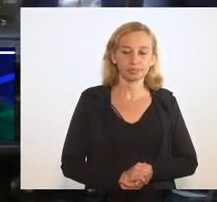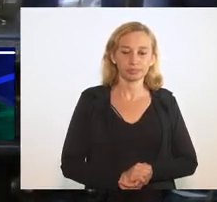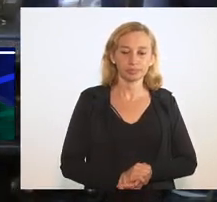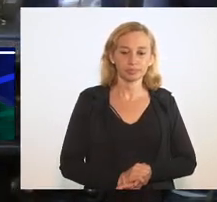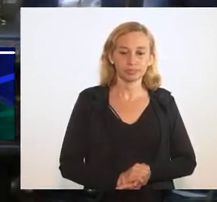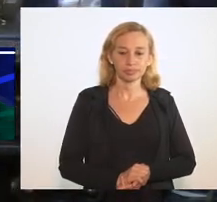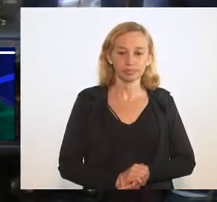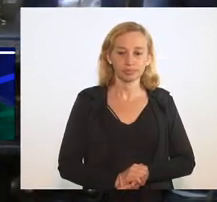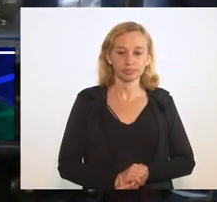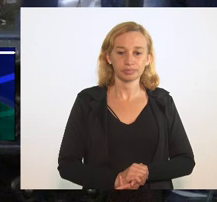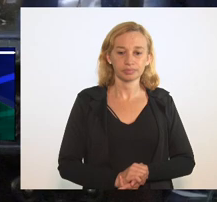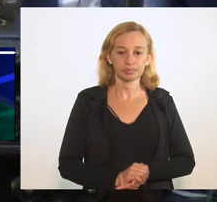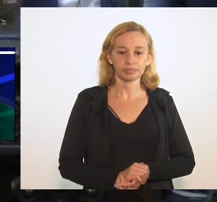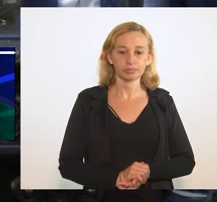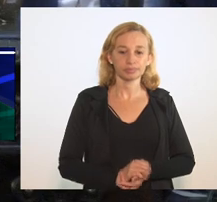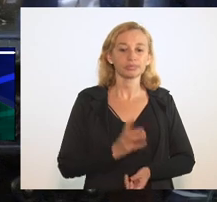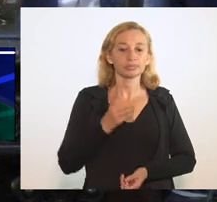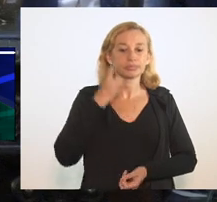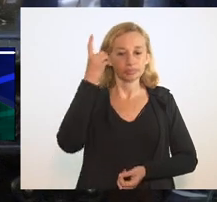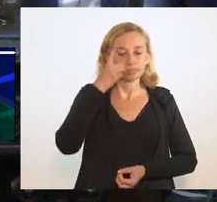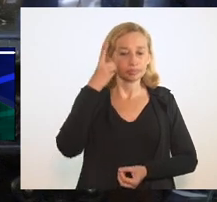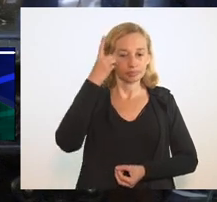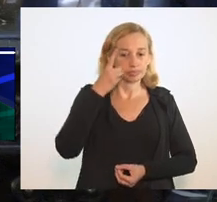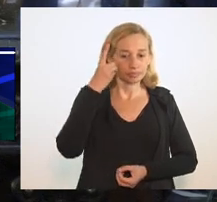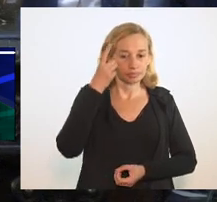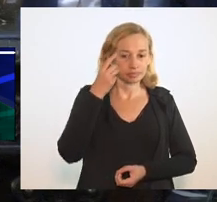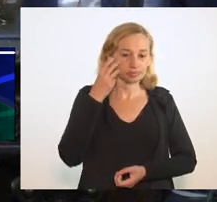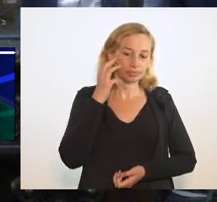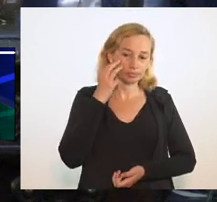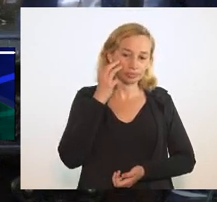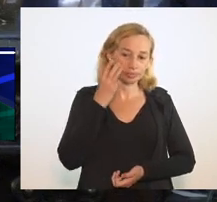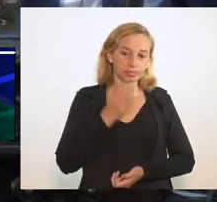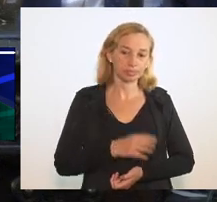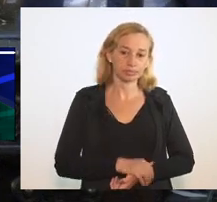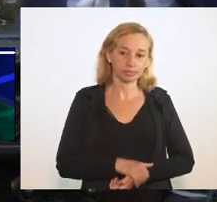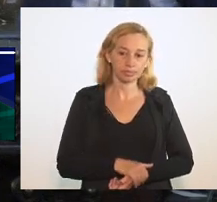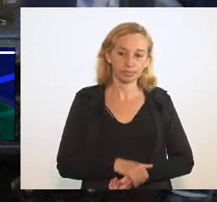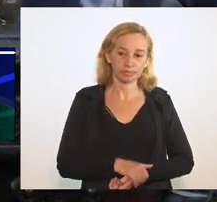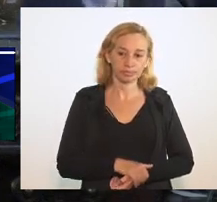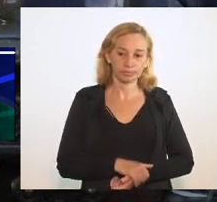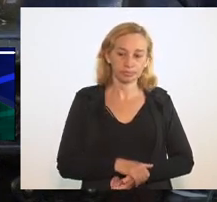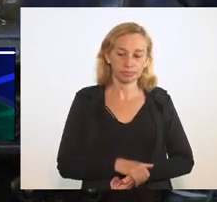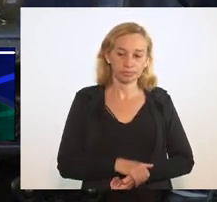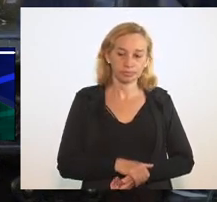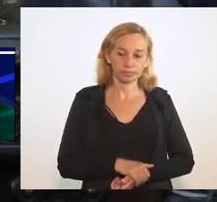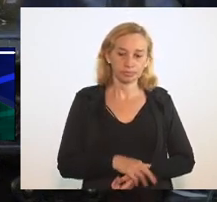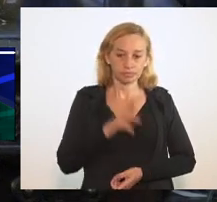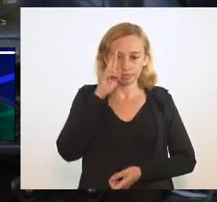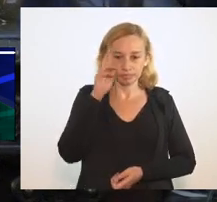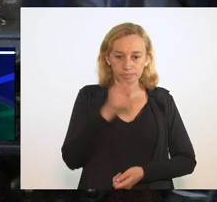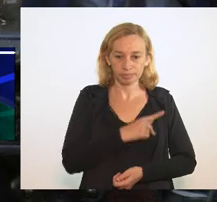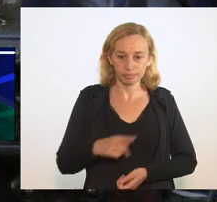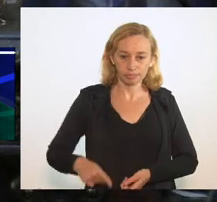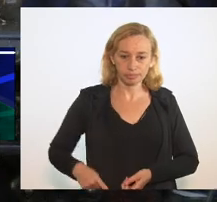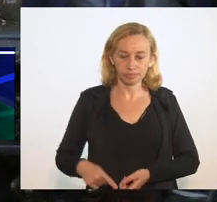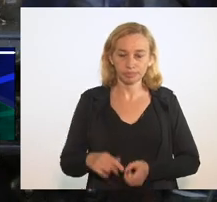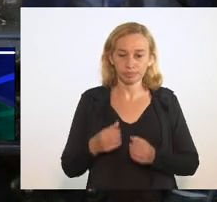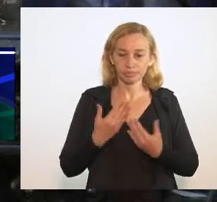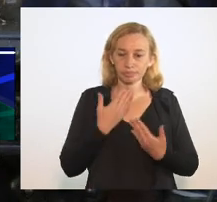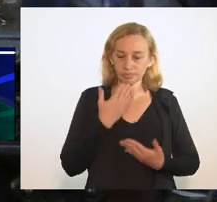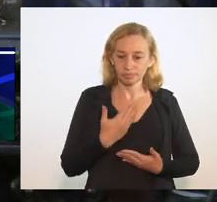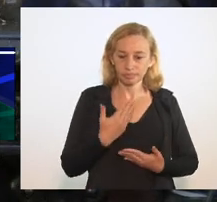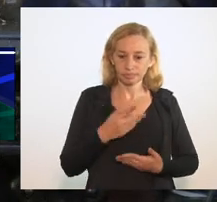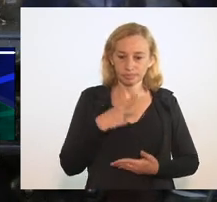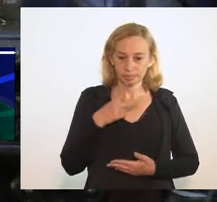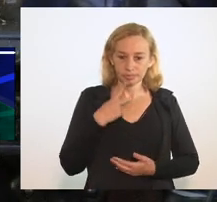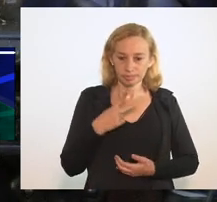Para discutir a matéria, deputado Valdeque, porque eu não estava lhe ouvindo. Senhor presidente, peço autorização, Vossa Excelência, já que